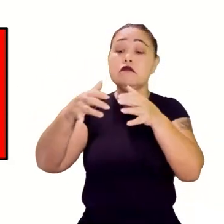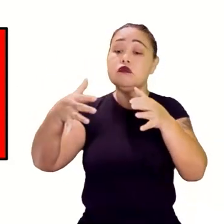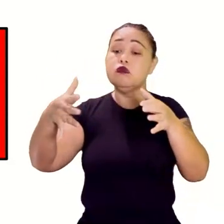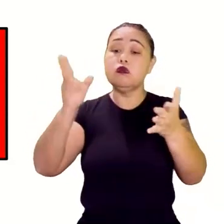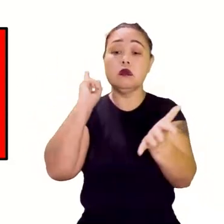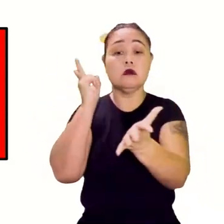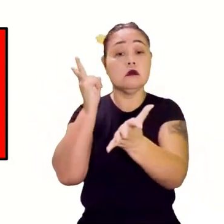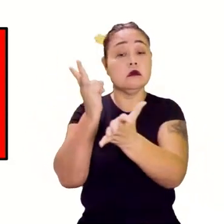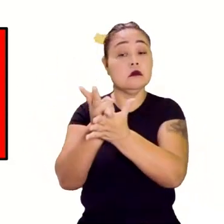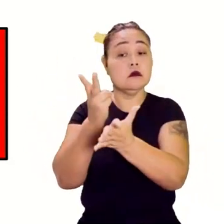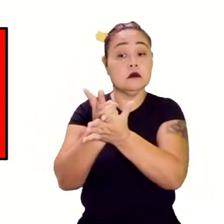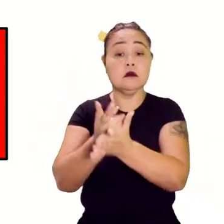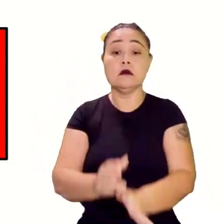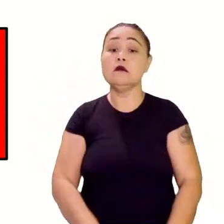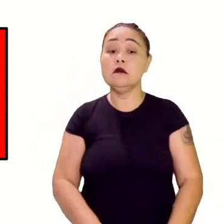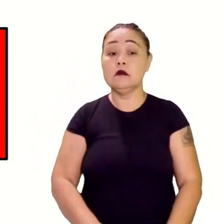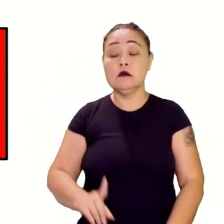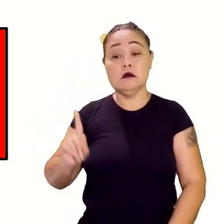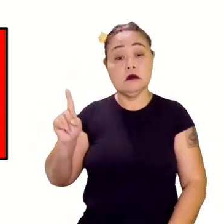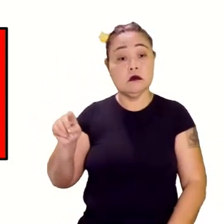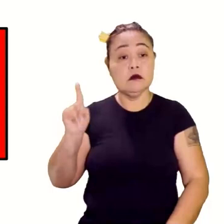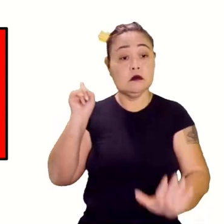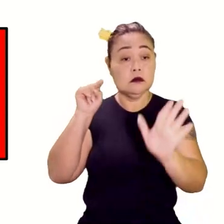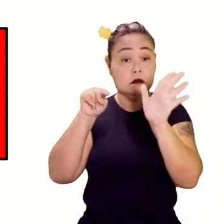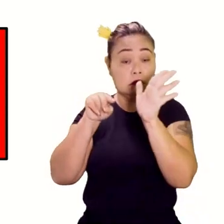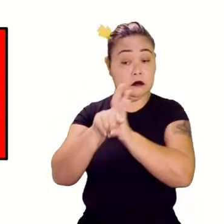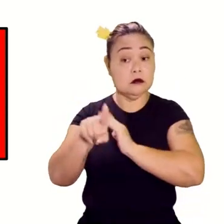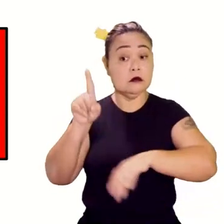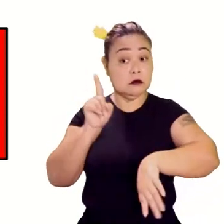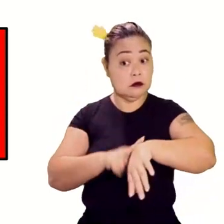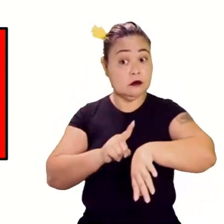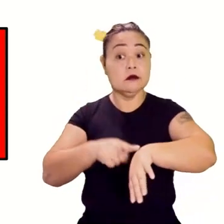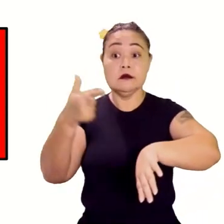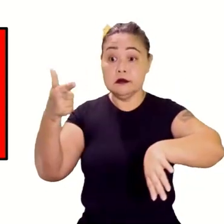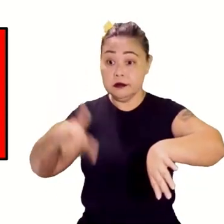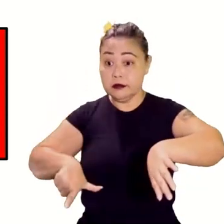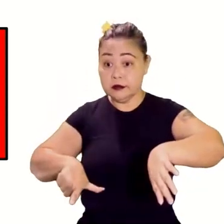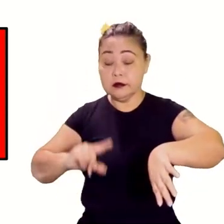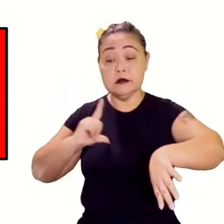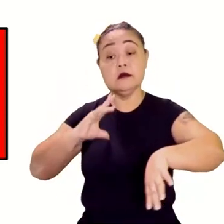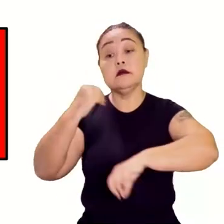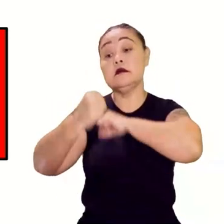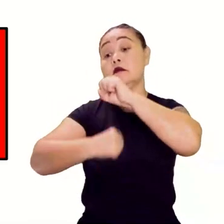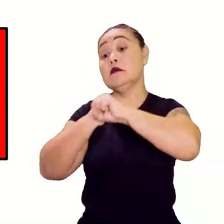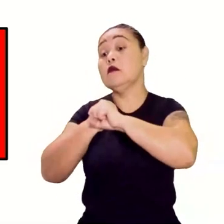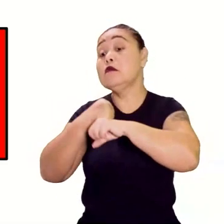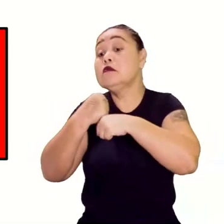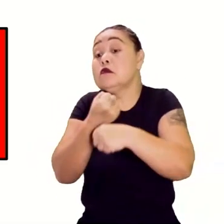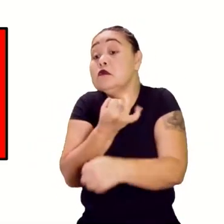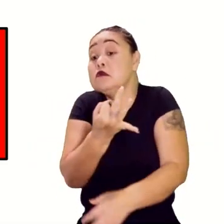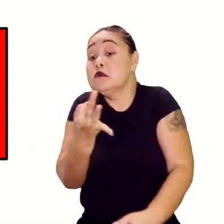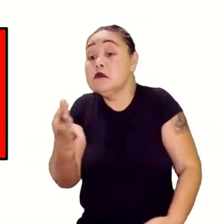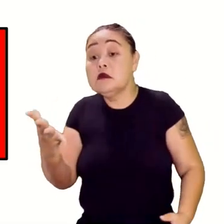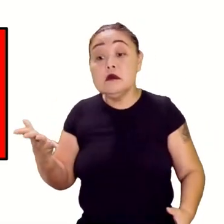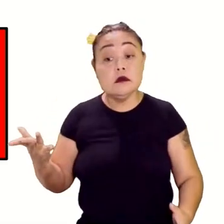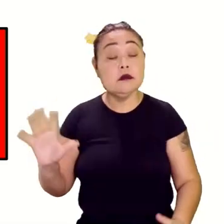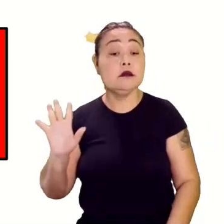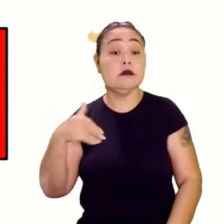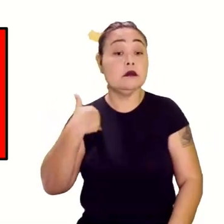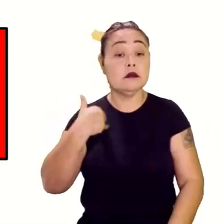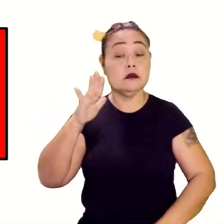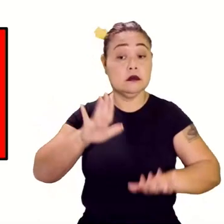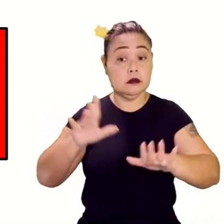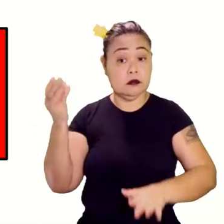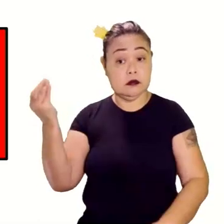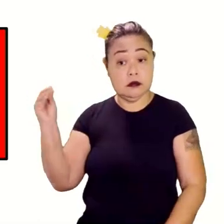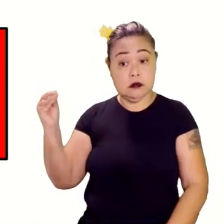crescimento continuar a mesma? Então, tá perguntando agora tempo de novo, né? Em quantos Isso. anos, né? Então, vamos lá. Temos